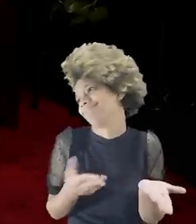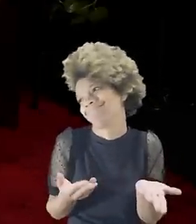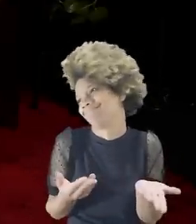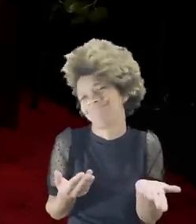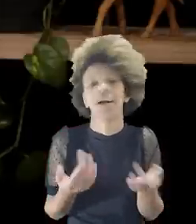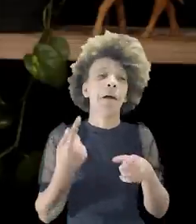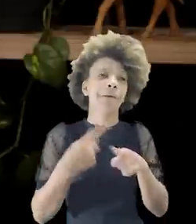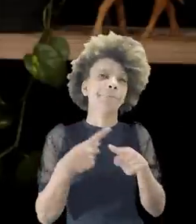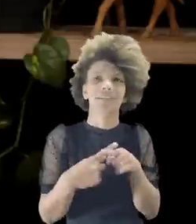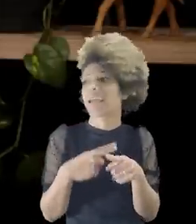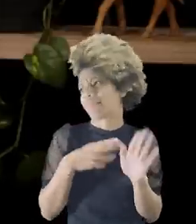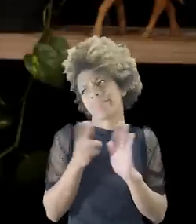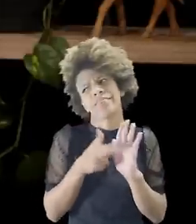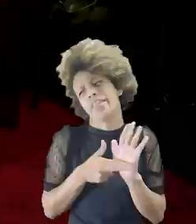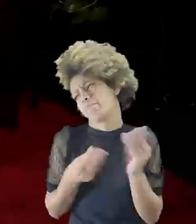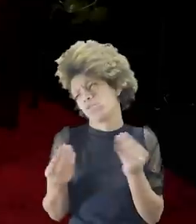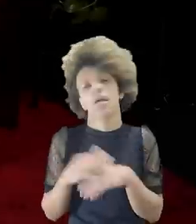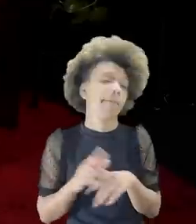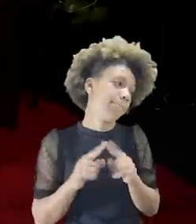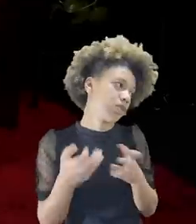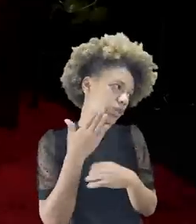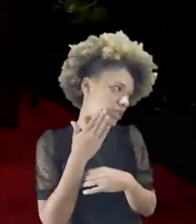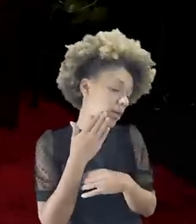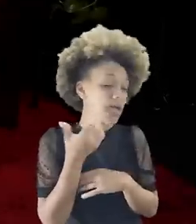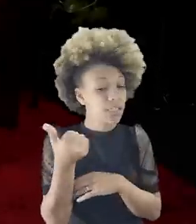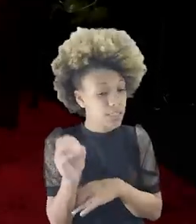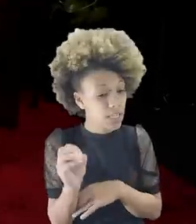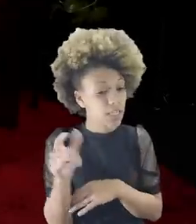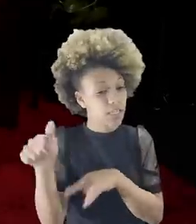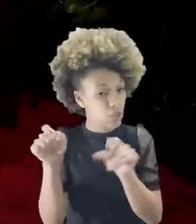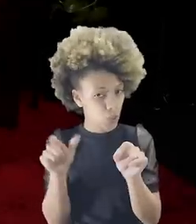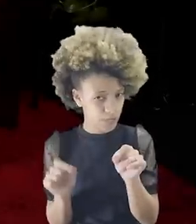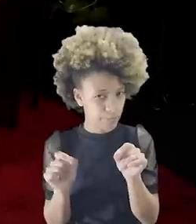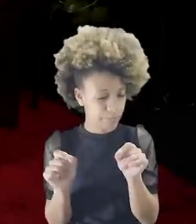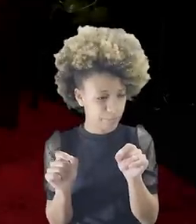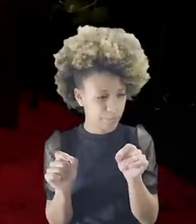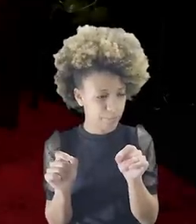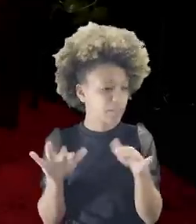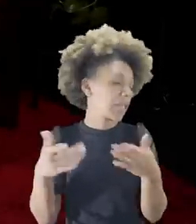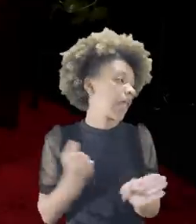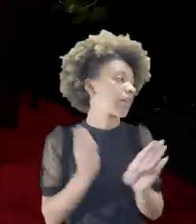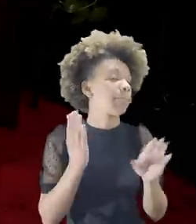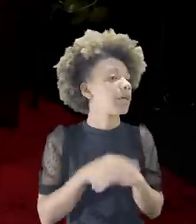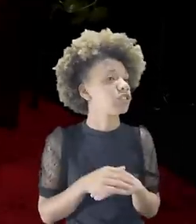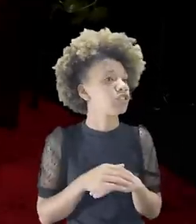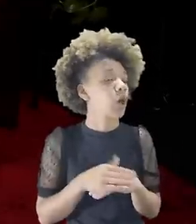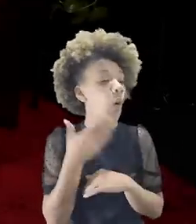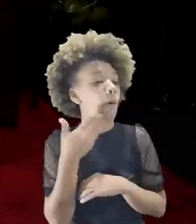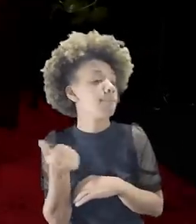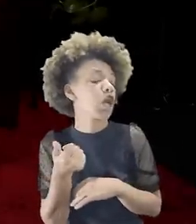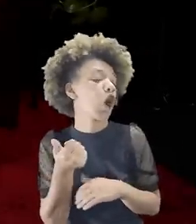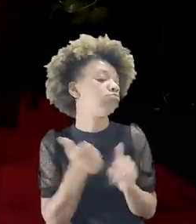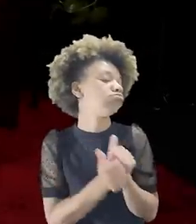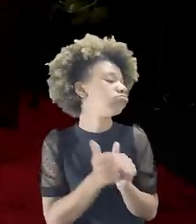ele porque o cara é muita regra tem muita regra são 60 jogadores a serem escolhidos E aí de repente vai cair